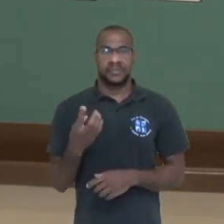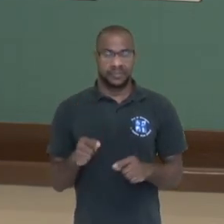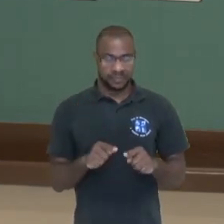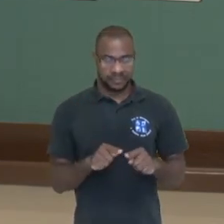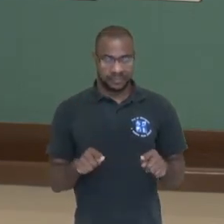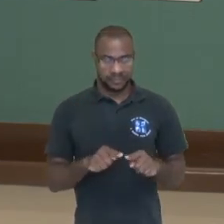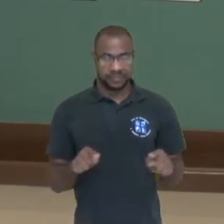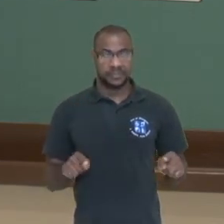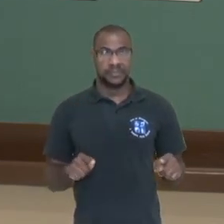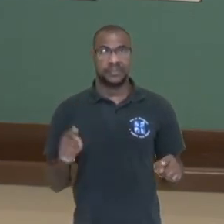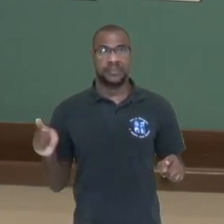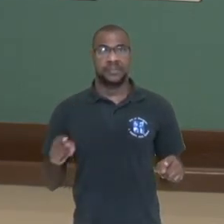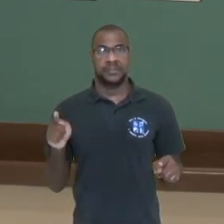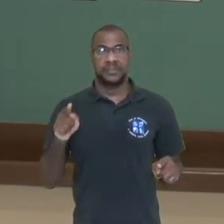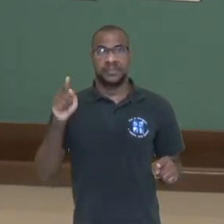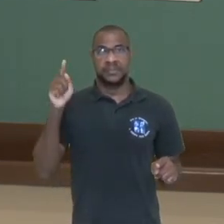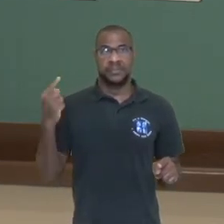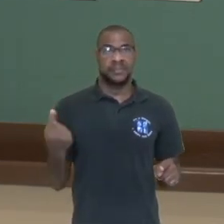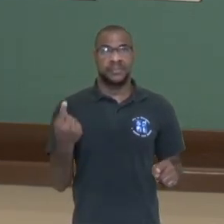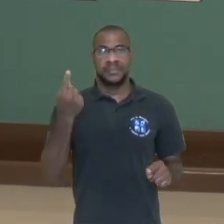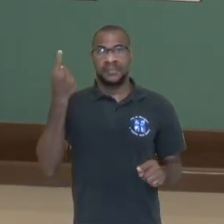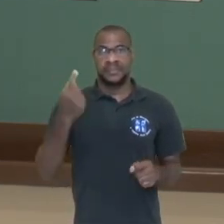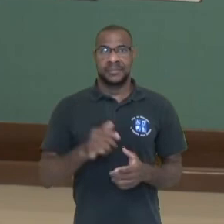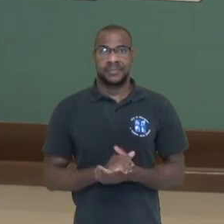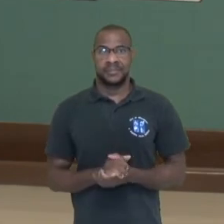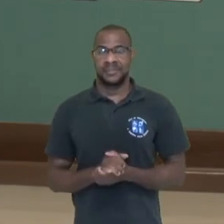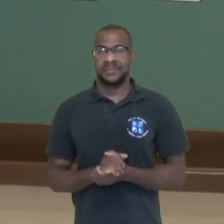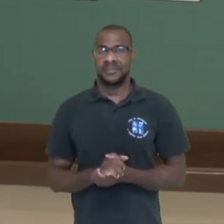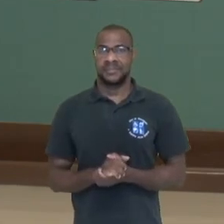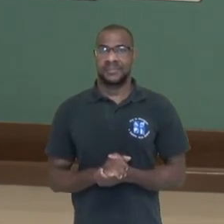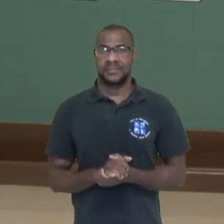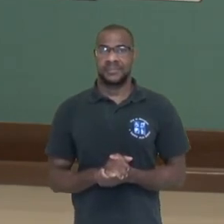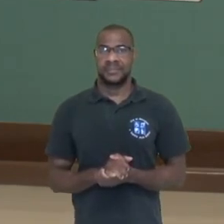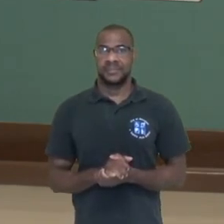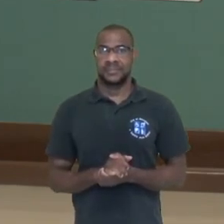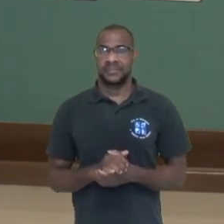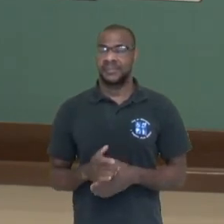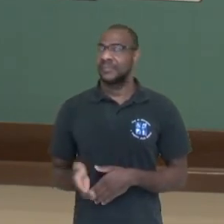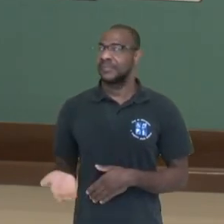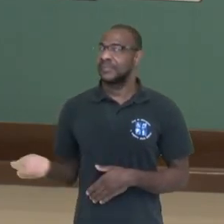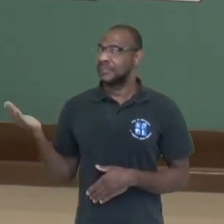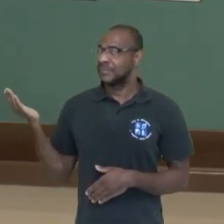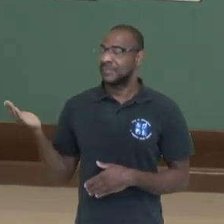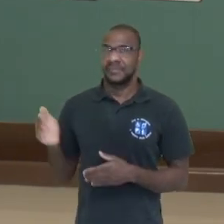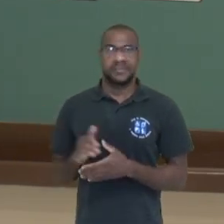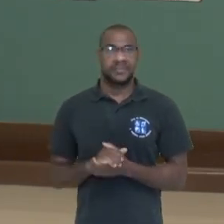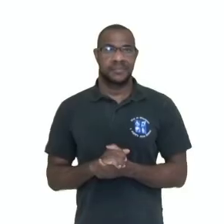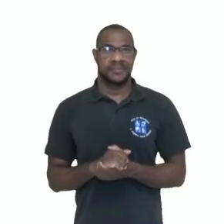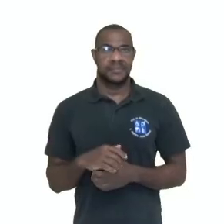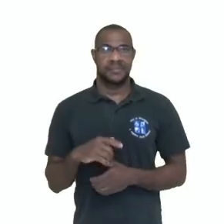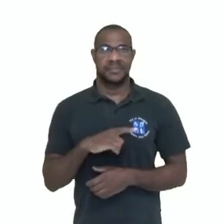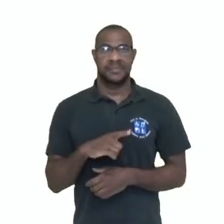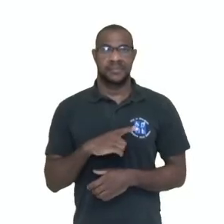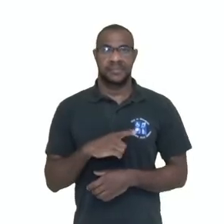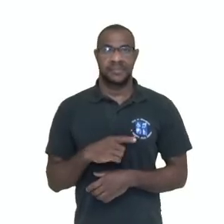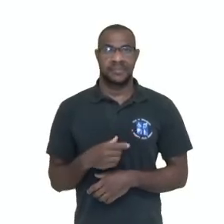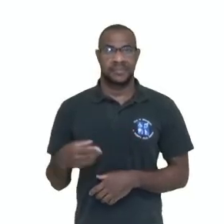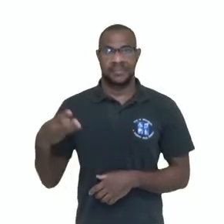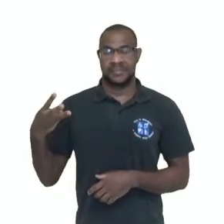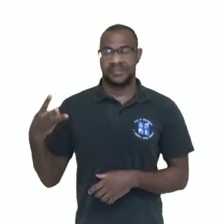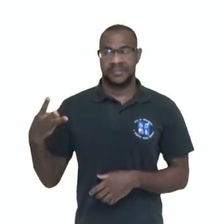E na altura? Eu tenho 1, 2 para cima do eixo, mais 1 para baixo. Então, eu tenho 3 espacinhos